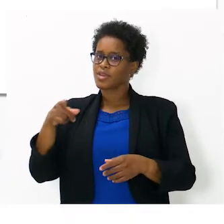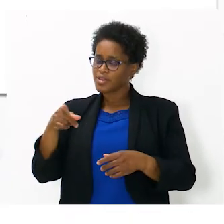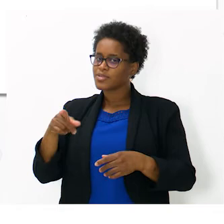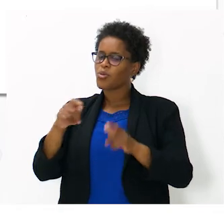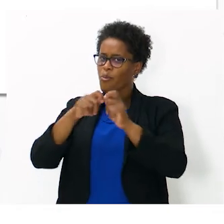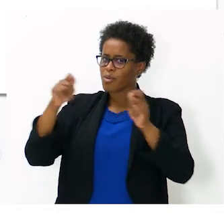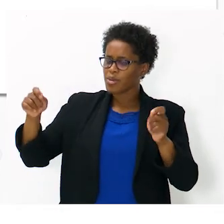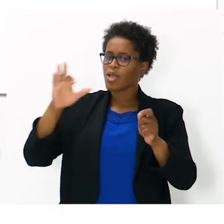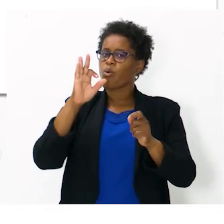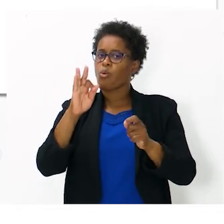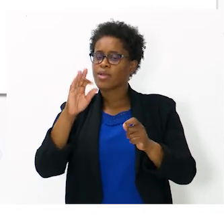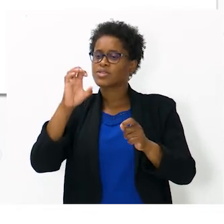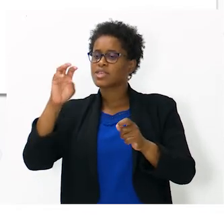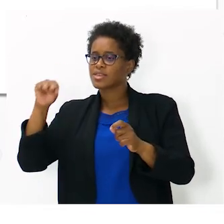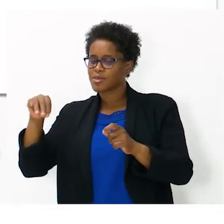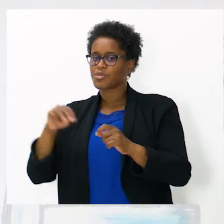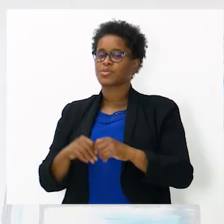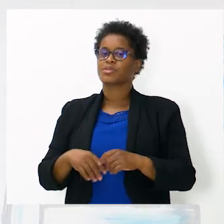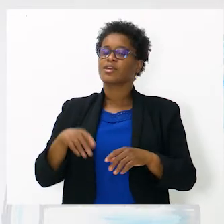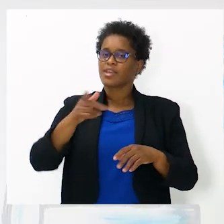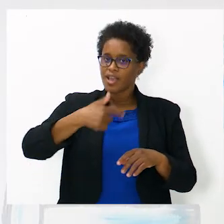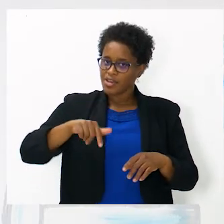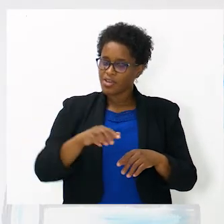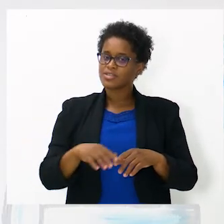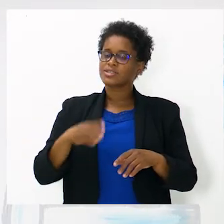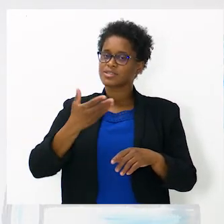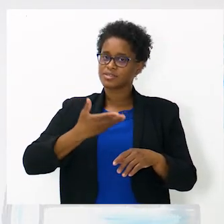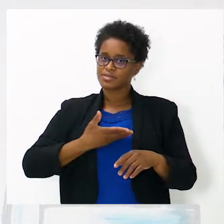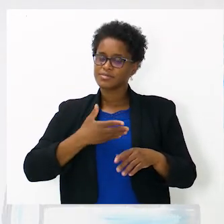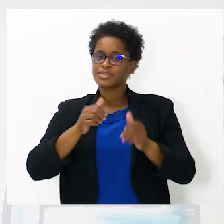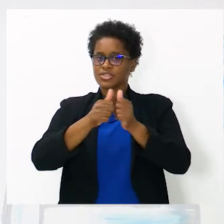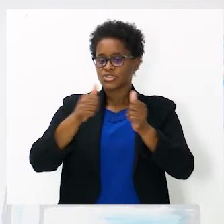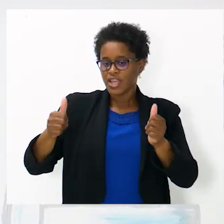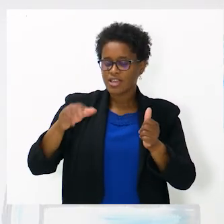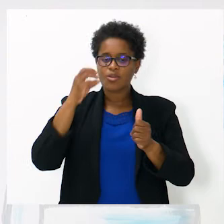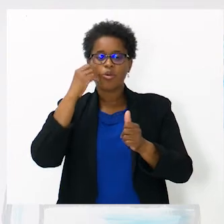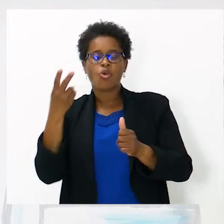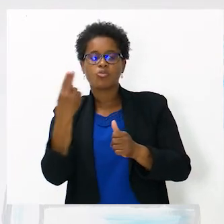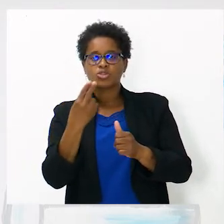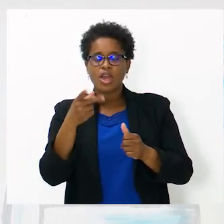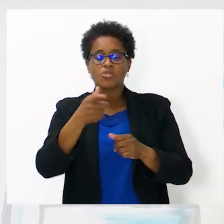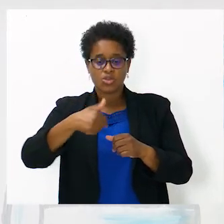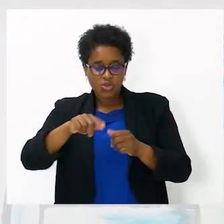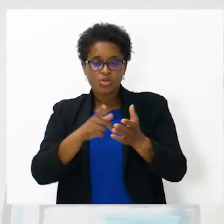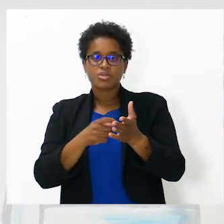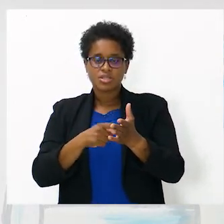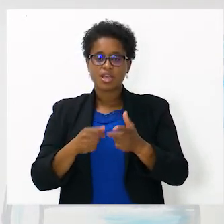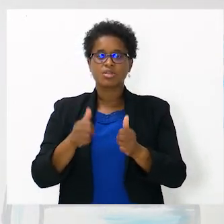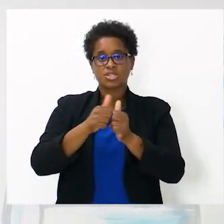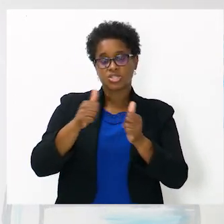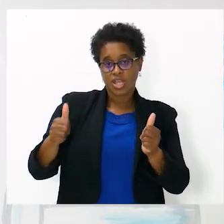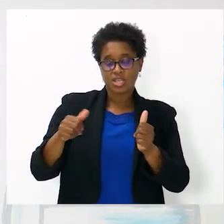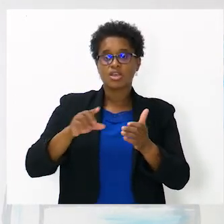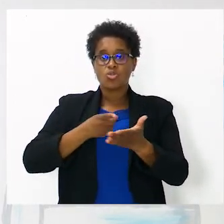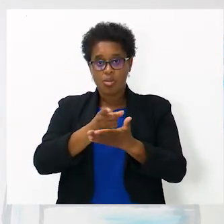esse comprimento, 4 centímetros, que é a nossa distância. Como a unidade, o que nós precisamos é distância.